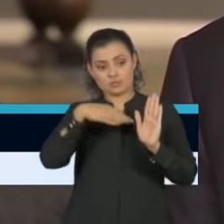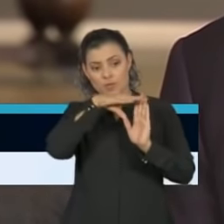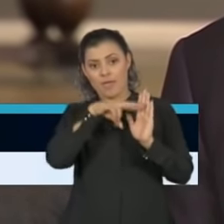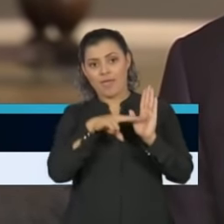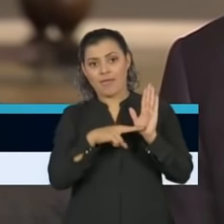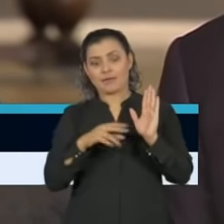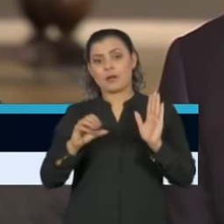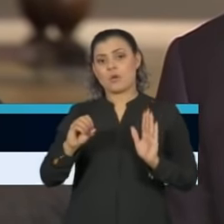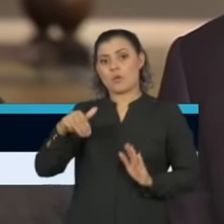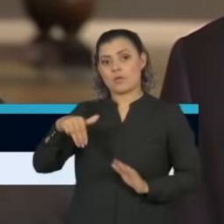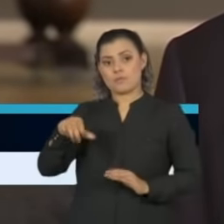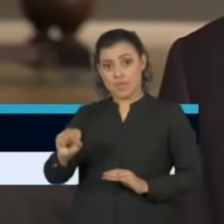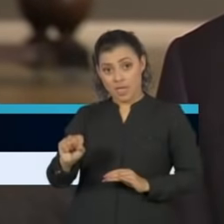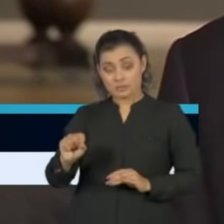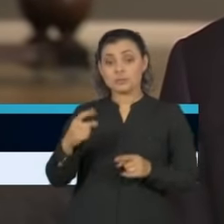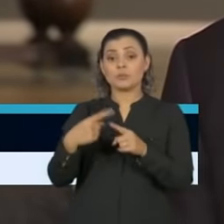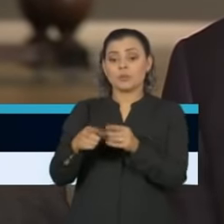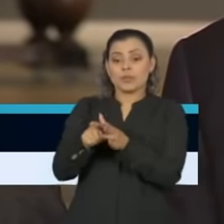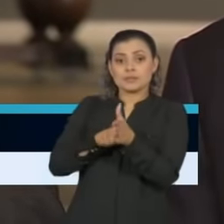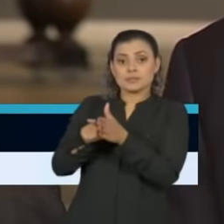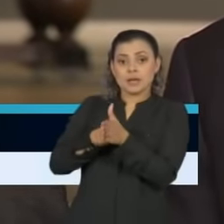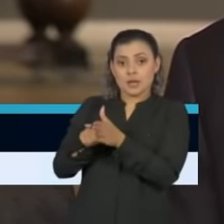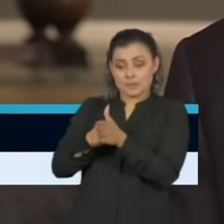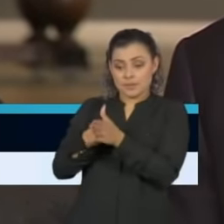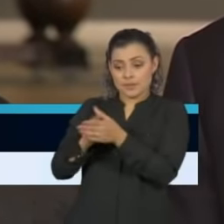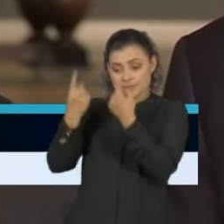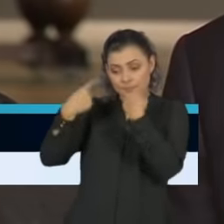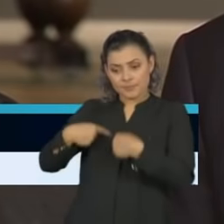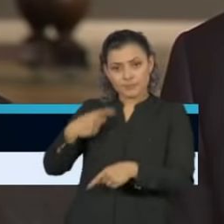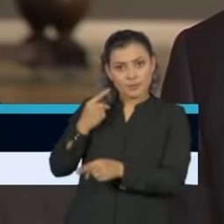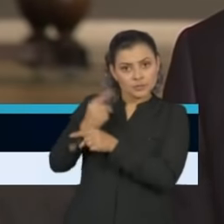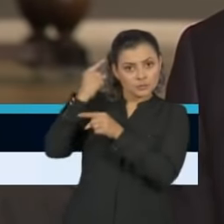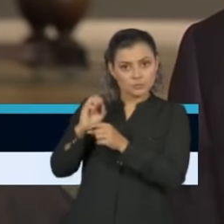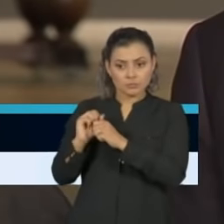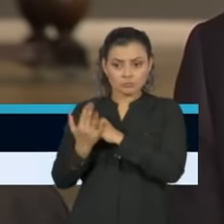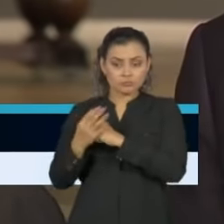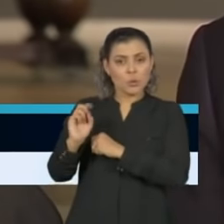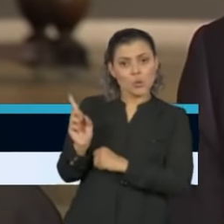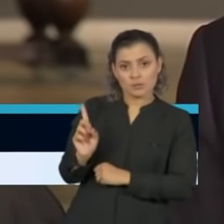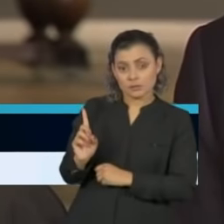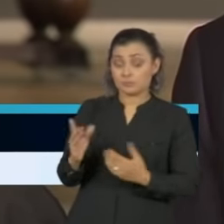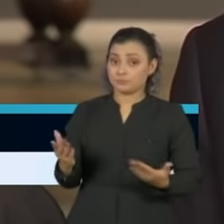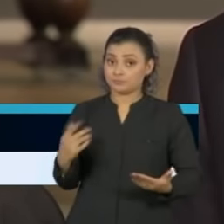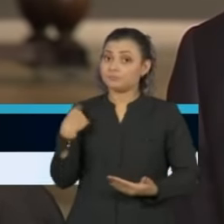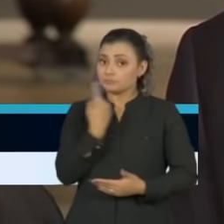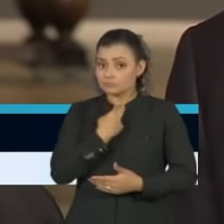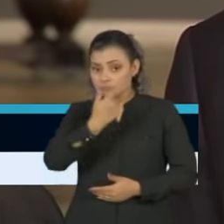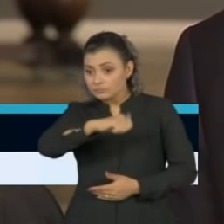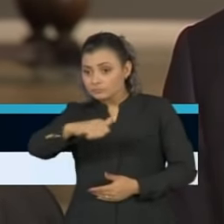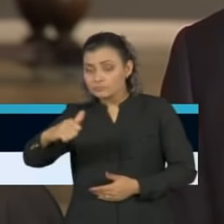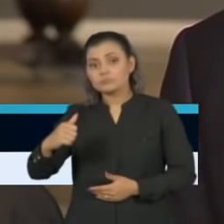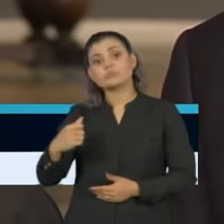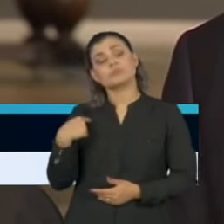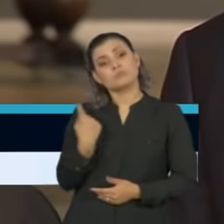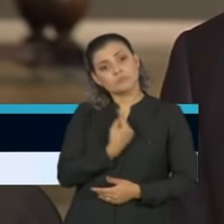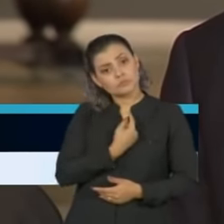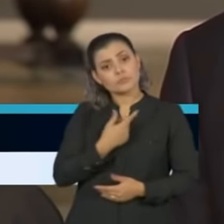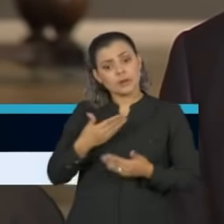com relação aos testes que devem ser realizados para diagnóstico. Nós vamos avaliar e daremos, então,